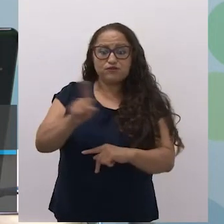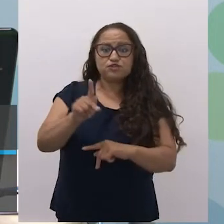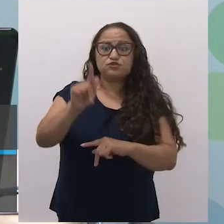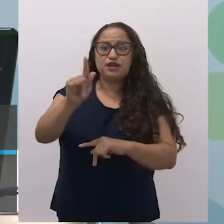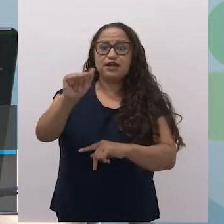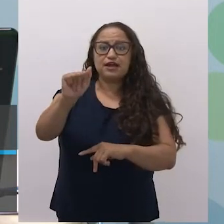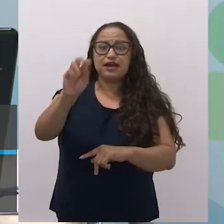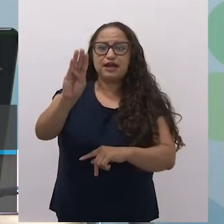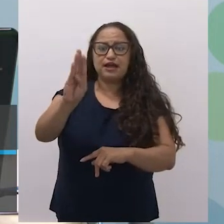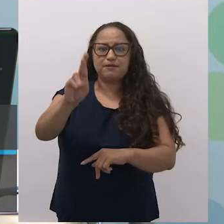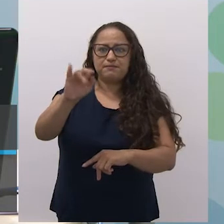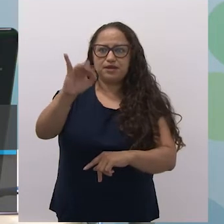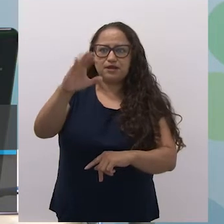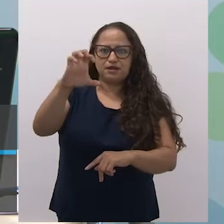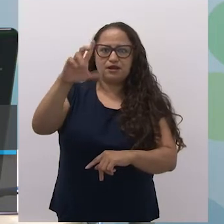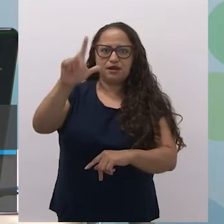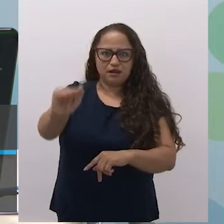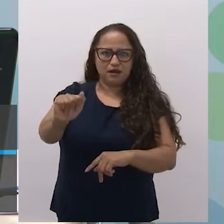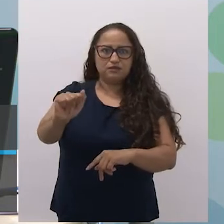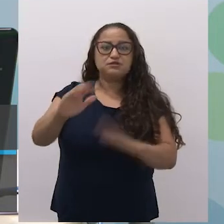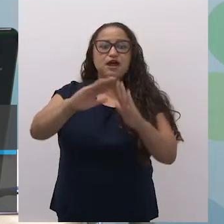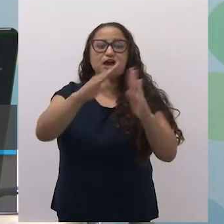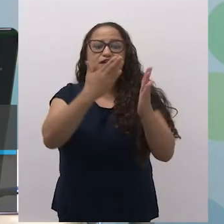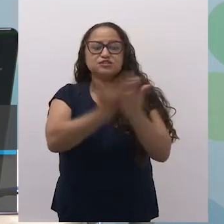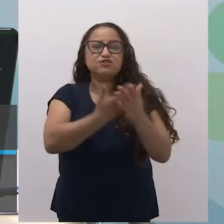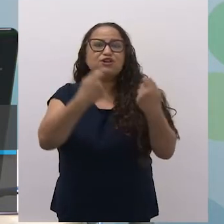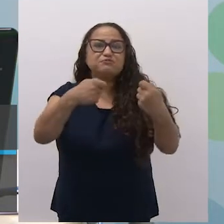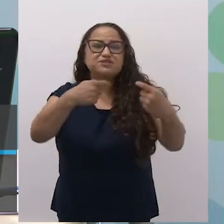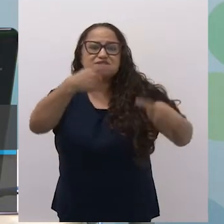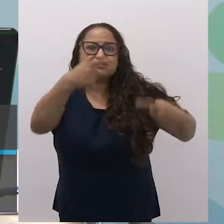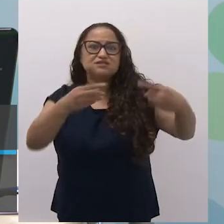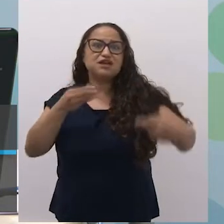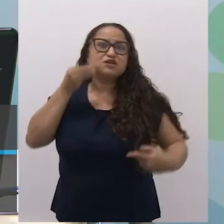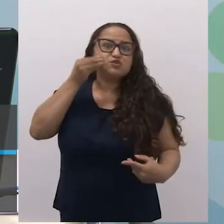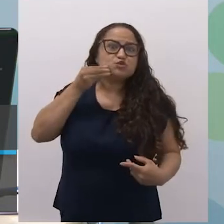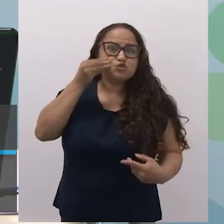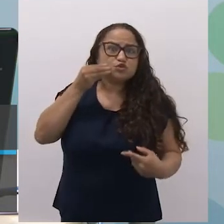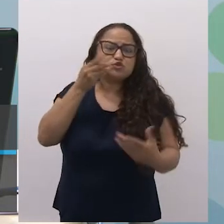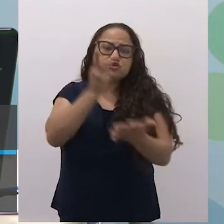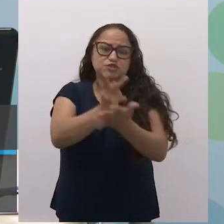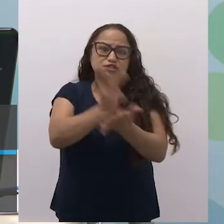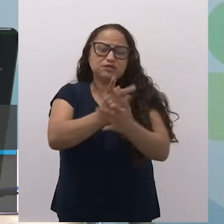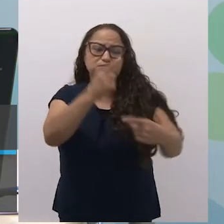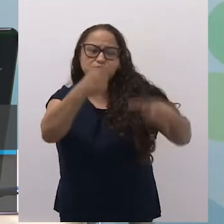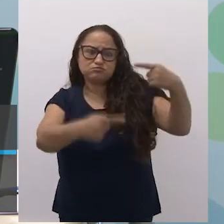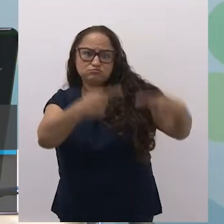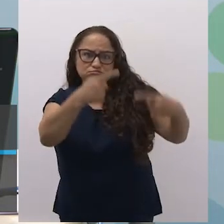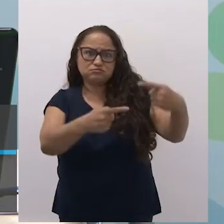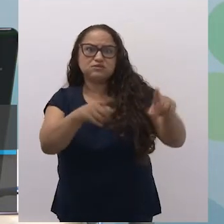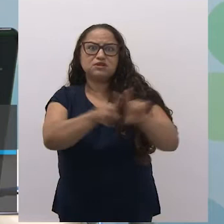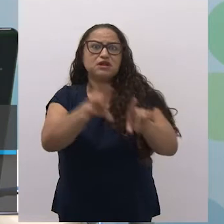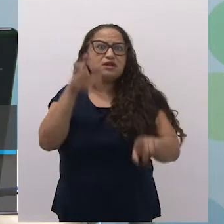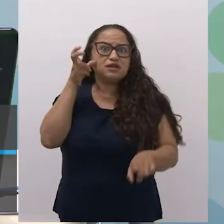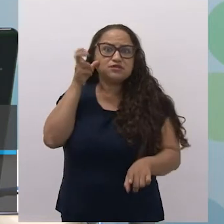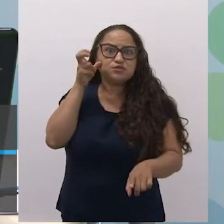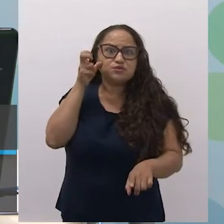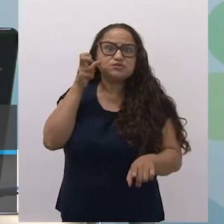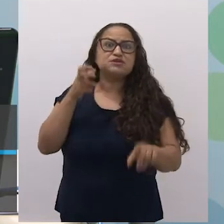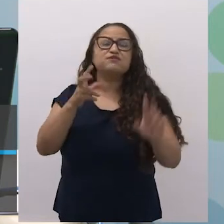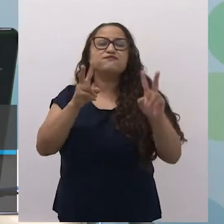disse assim: a escola deve ser o espaço de diálogo e escuta. Ouvir as experiências e expectativas dos